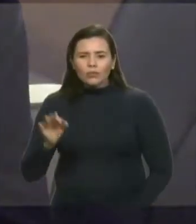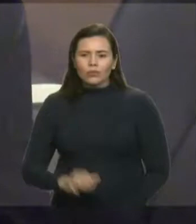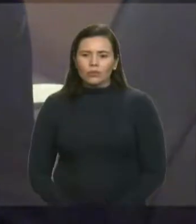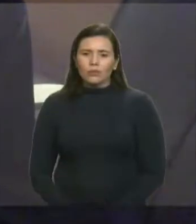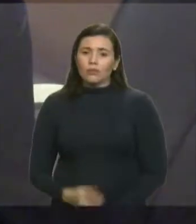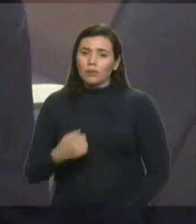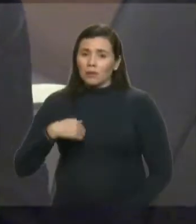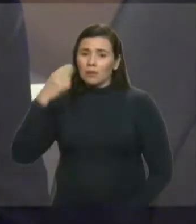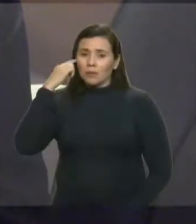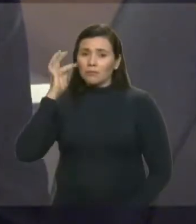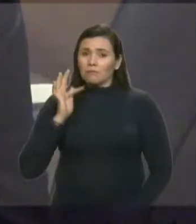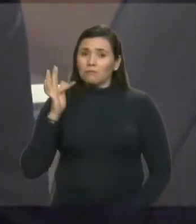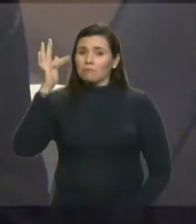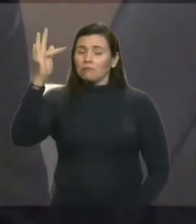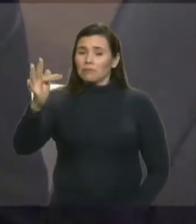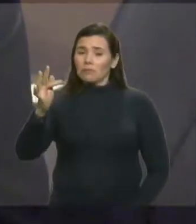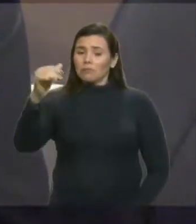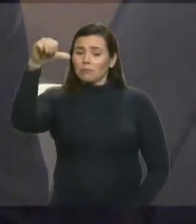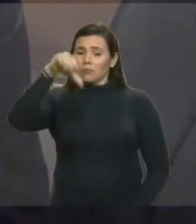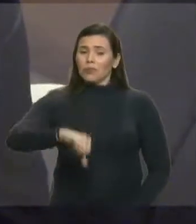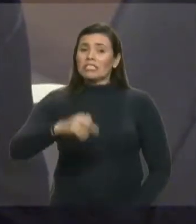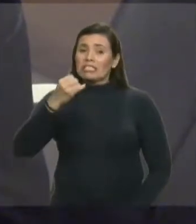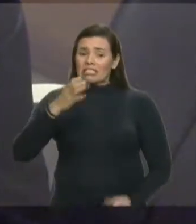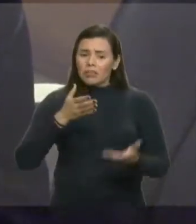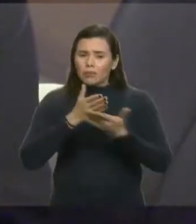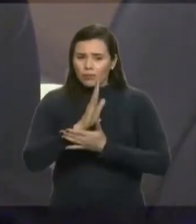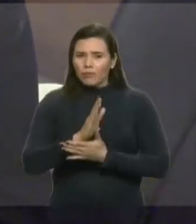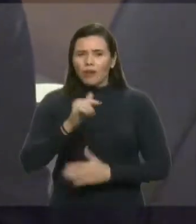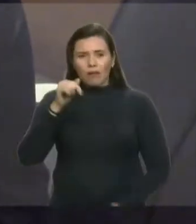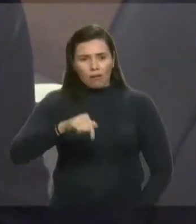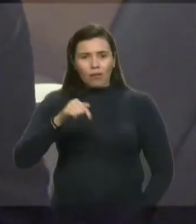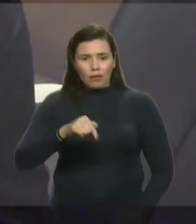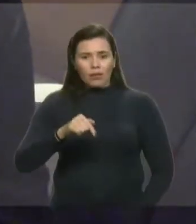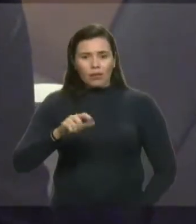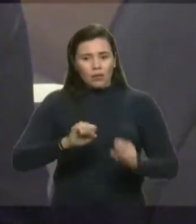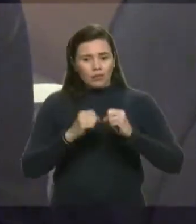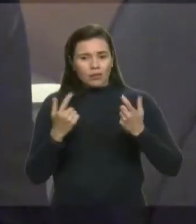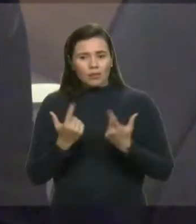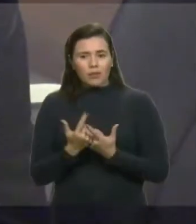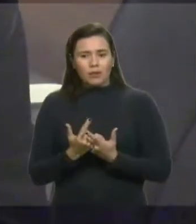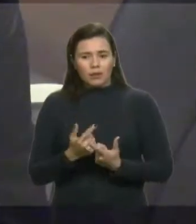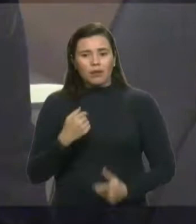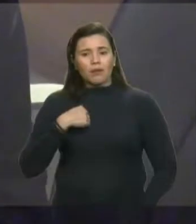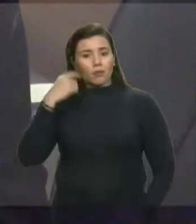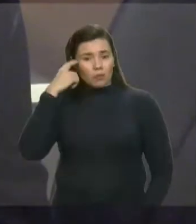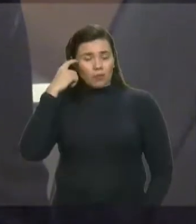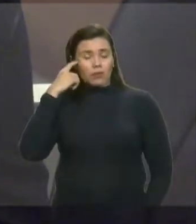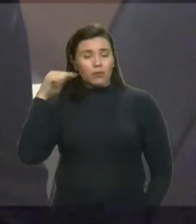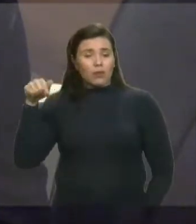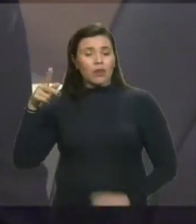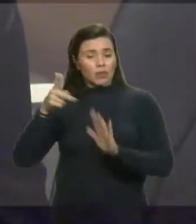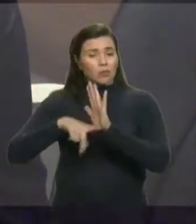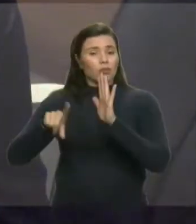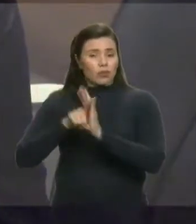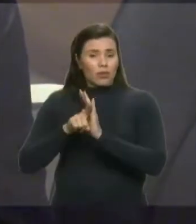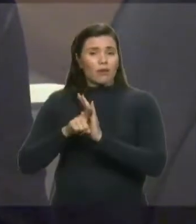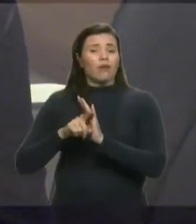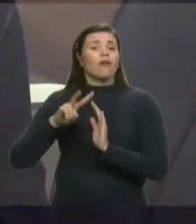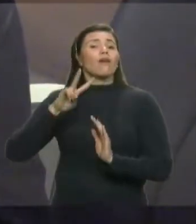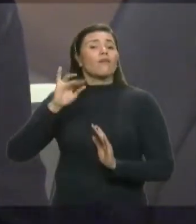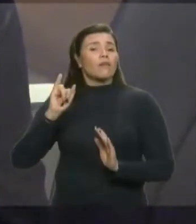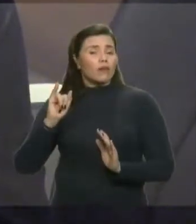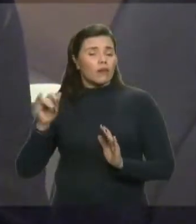futuro. Inicialmente, se nós aprovarmos isso aqui, e pelo que eu estou sentindo, vai passar aqui na casa. Então, nós temos que